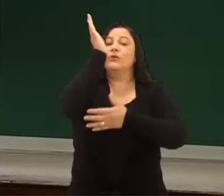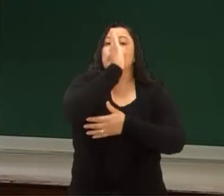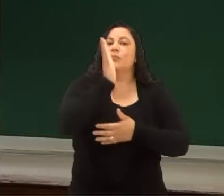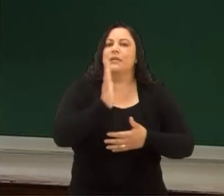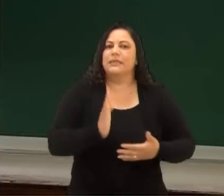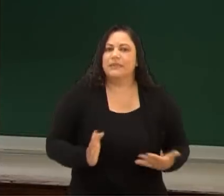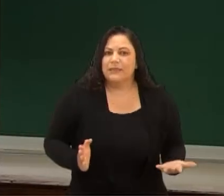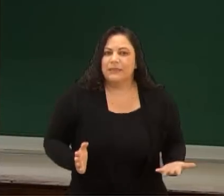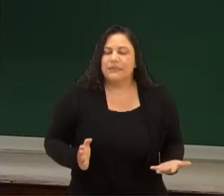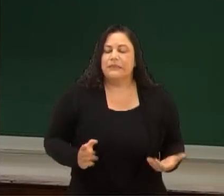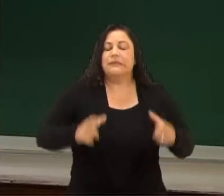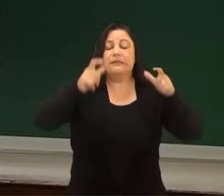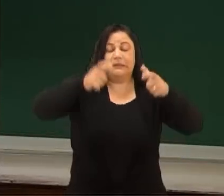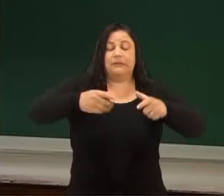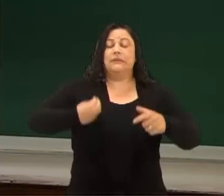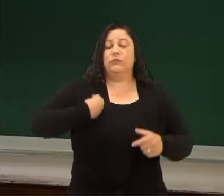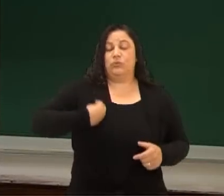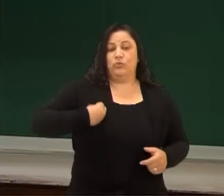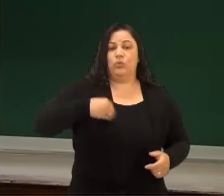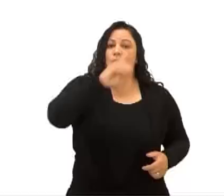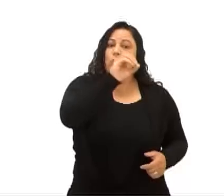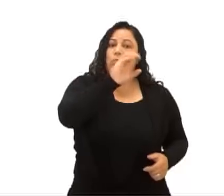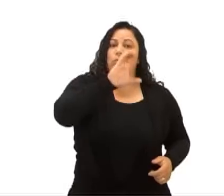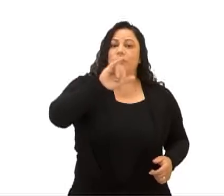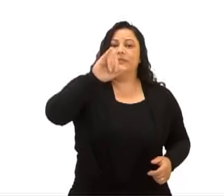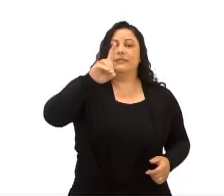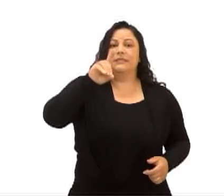hemisfério ocidental. E no